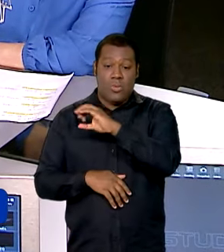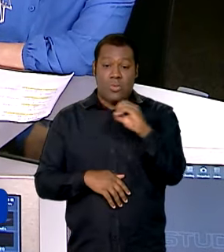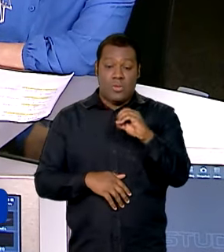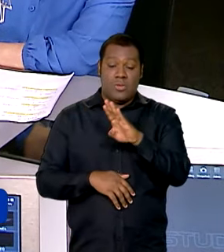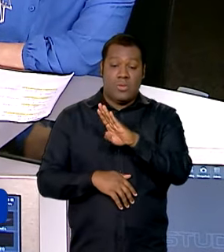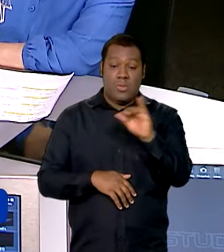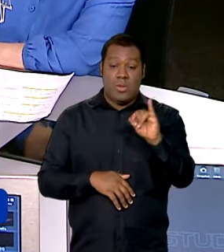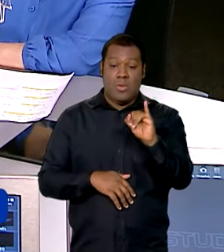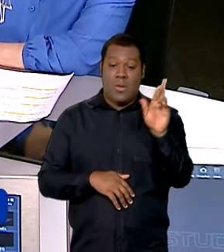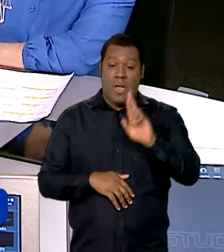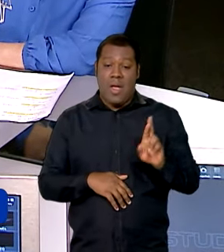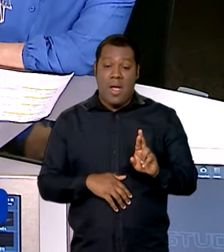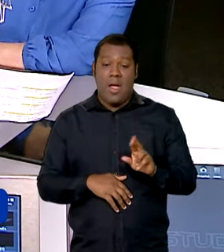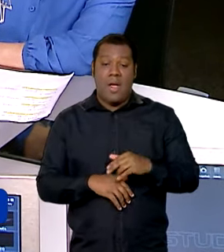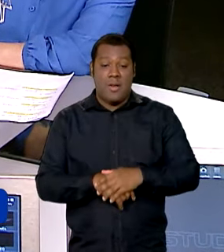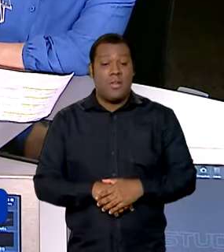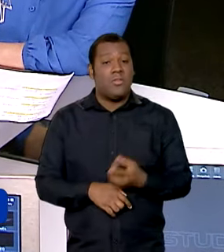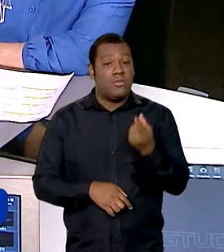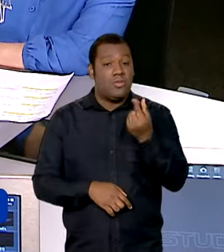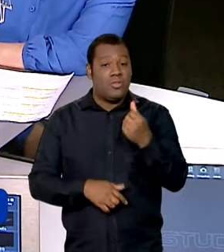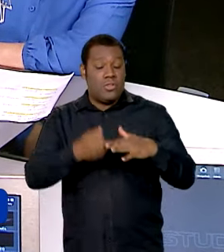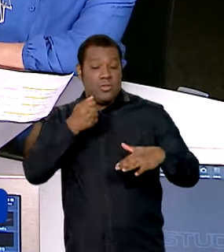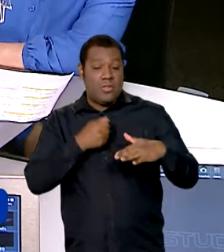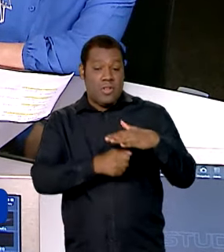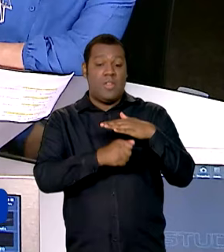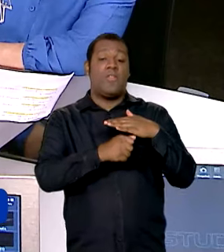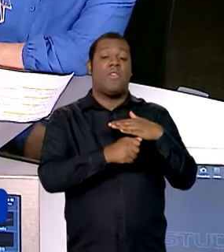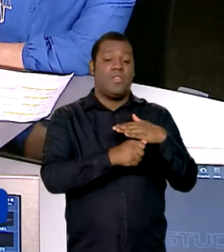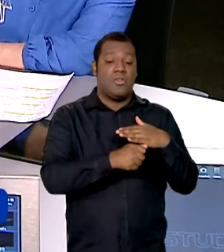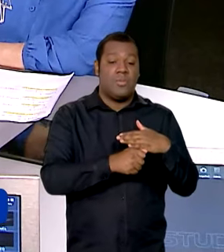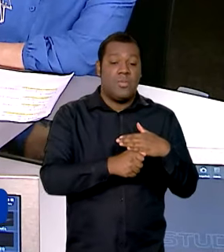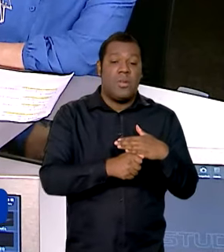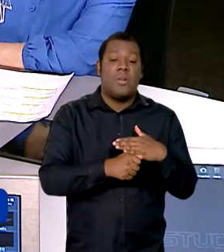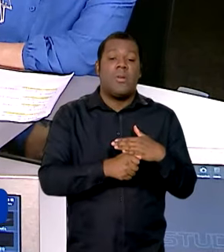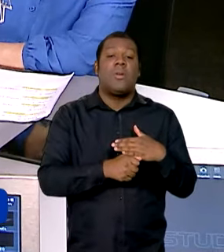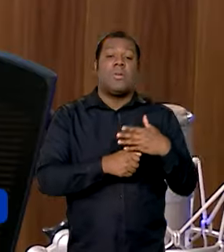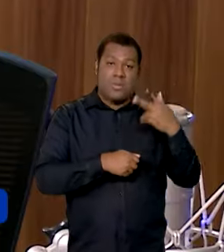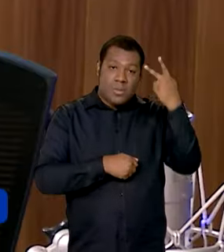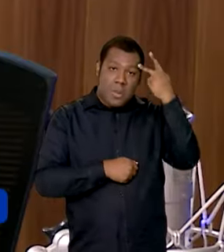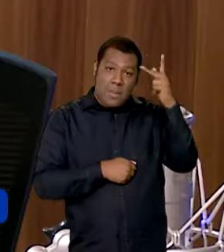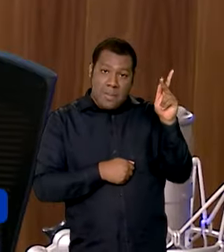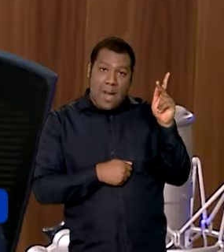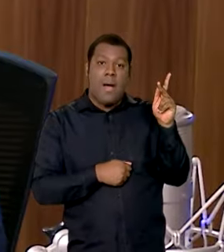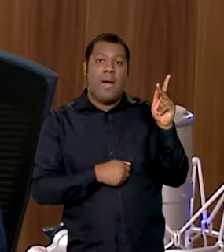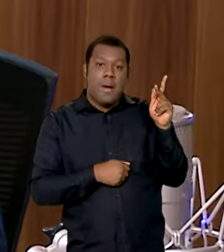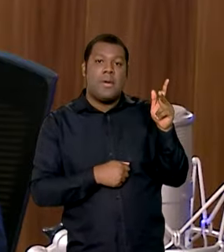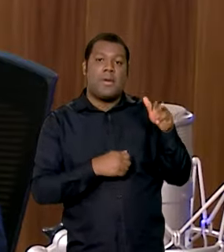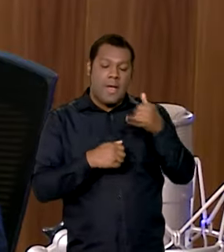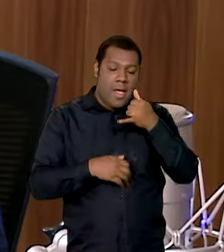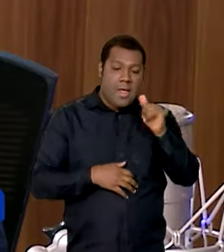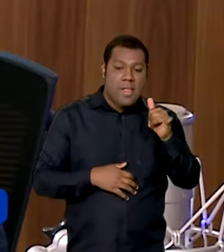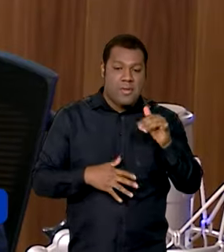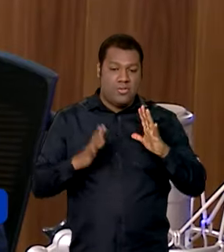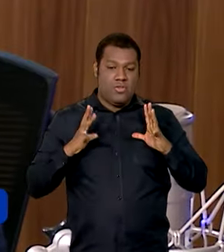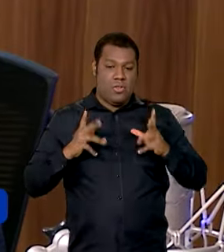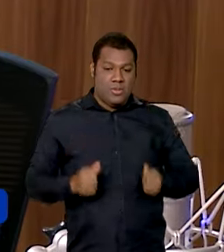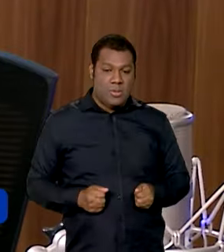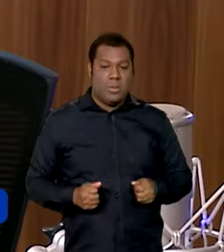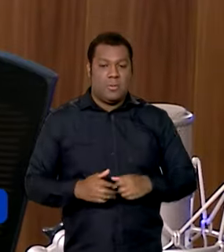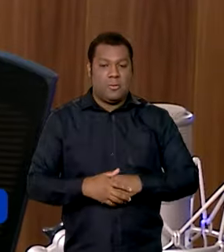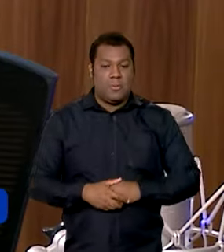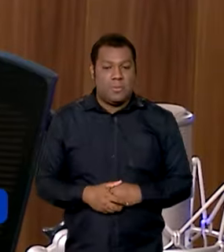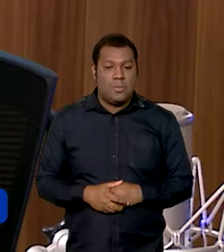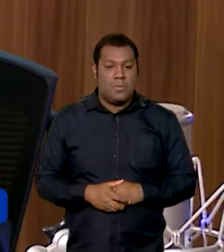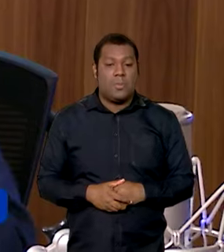de investimento privado só com essa medida que o presidente Lula adotou eh no sentido de reorganizar né o